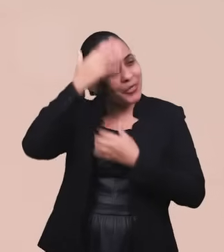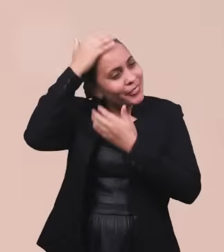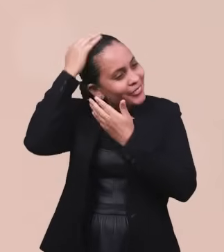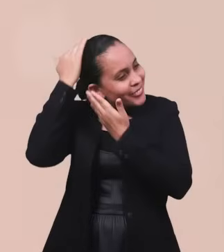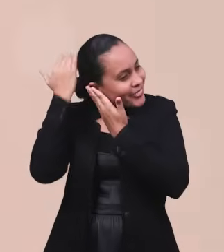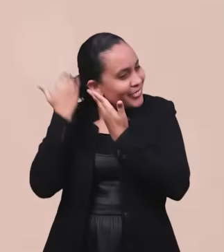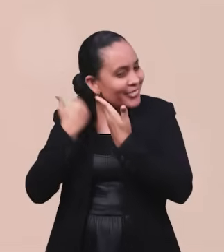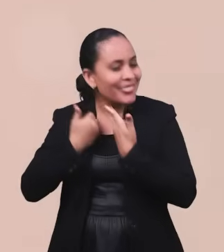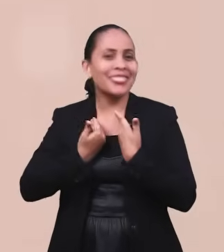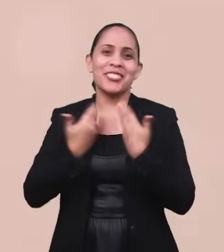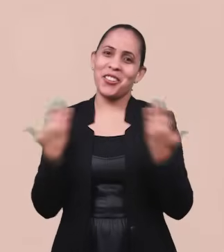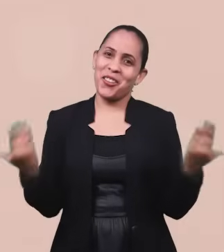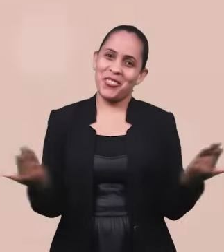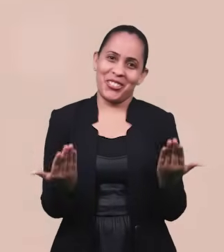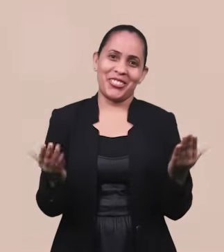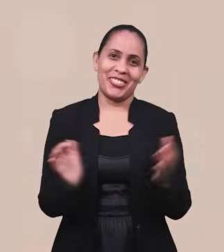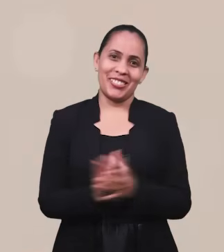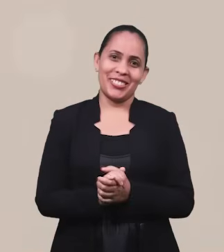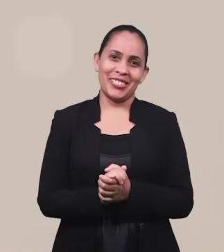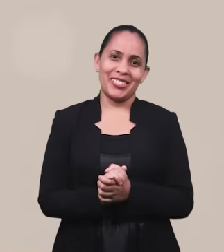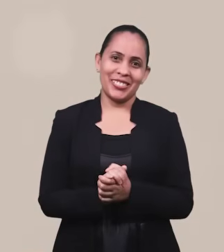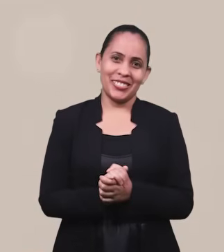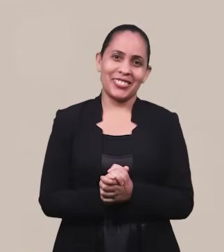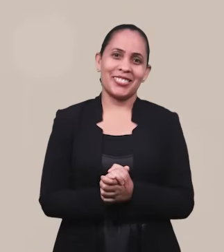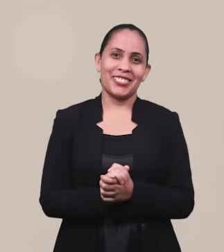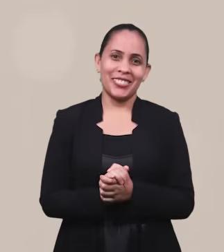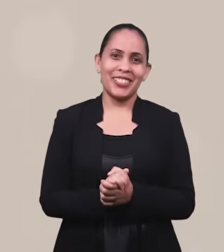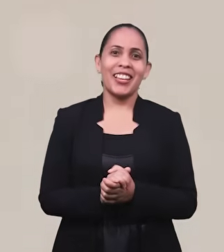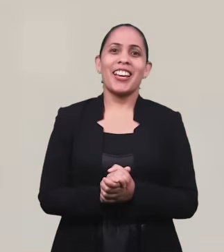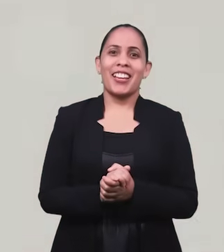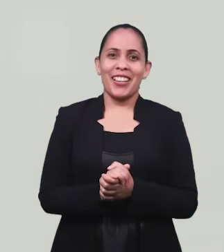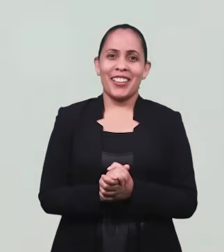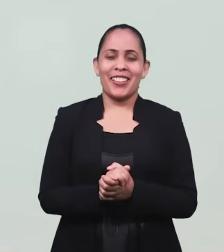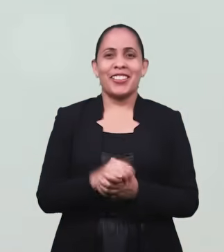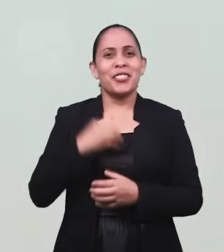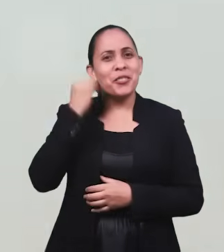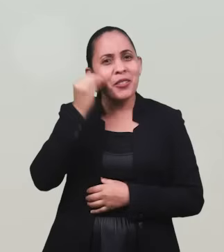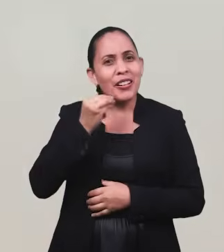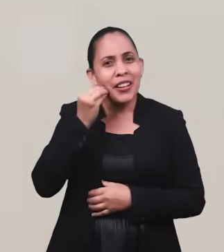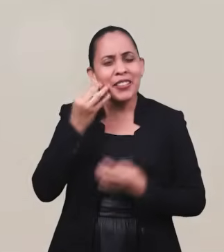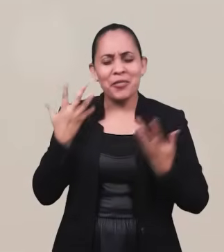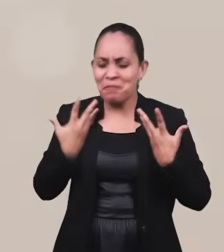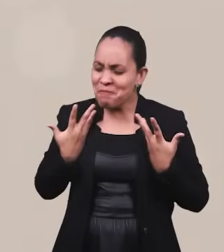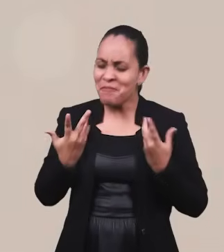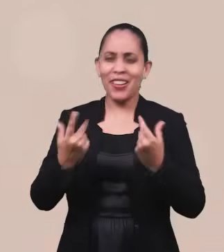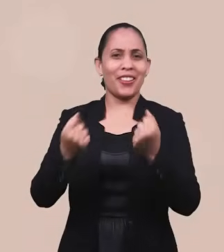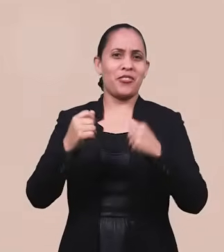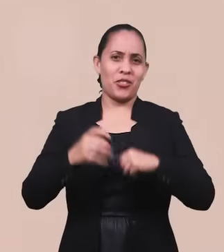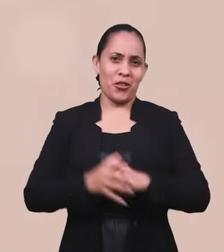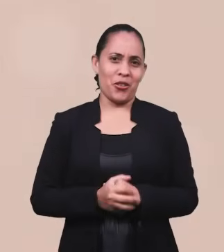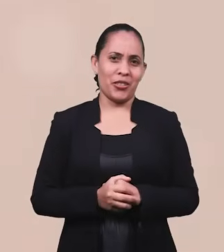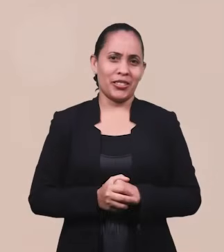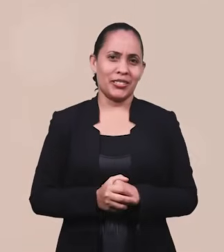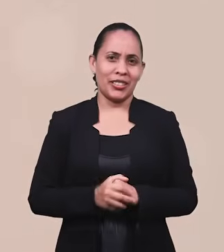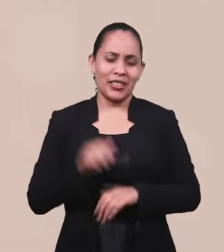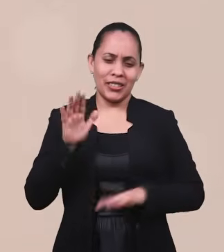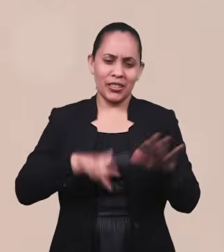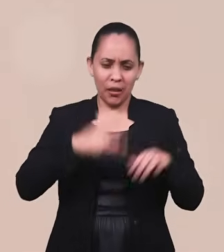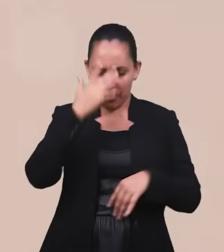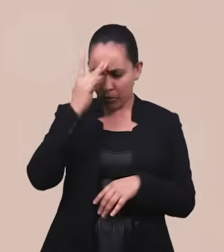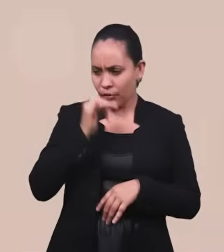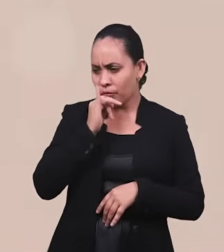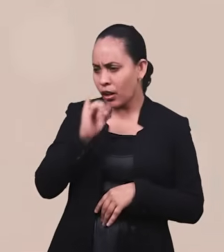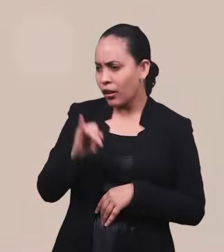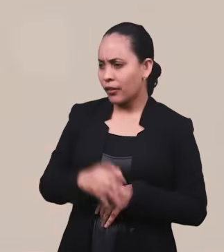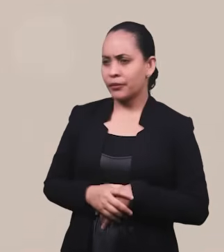cabelos. Aí eu conto a minha experiência porque eu vivi ela, vivi essa experiência. Às vezes as pessoas falavam